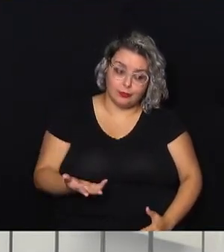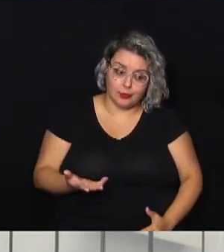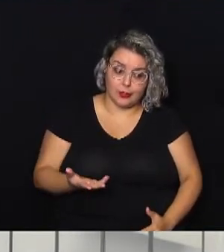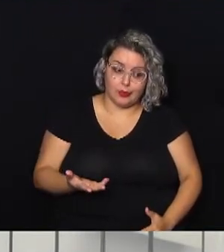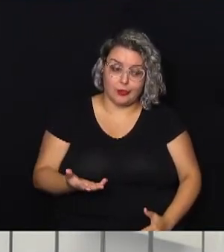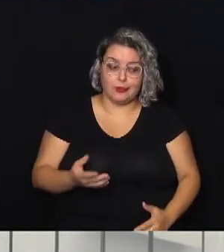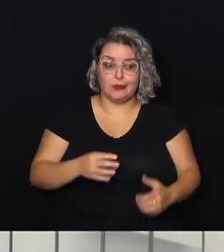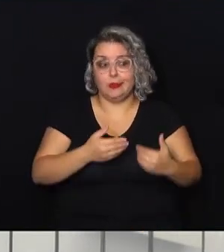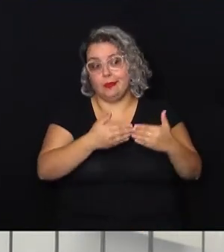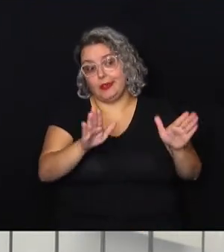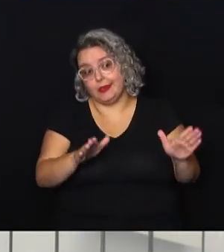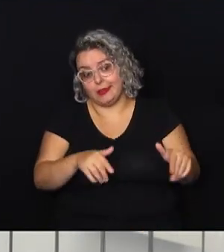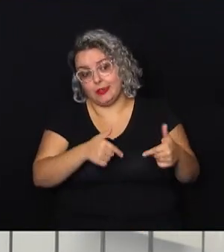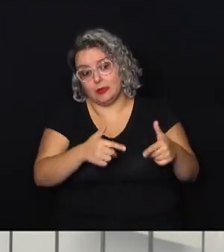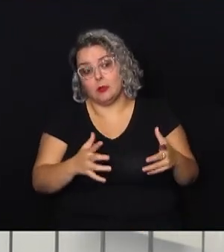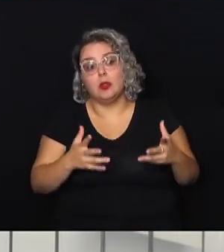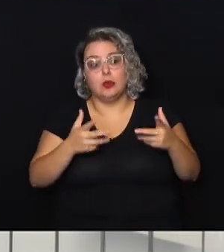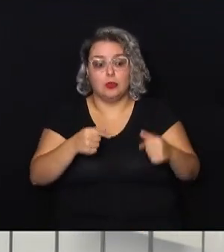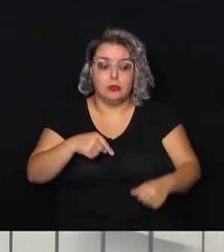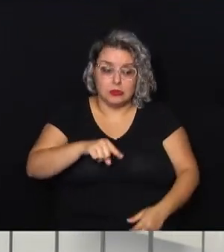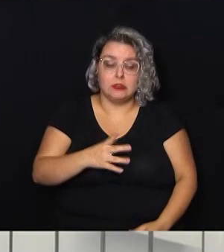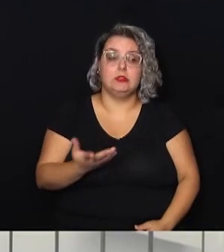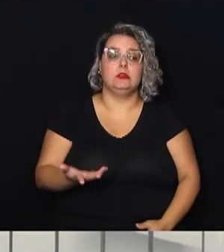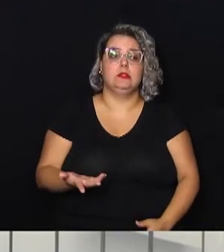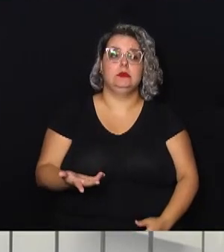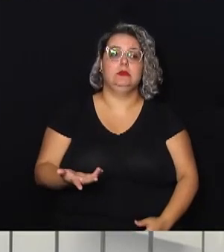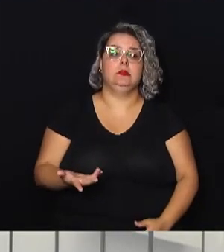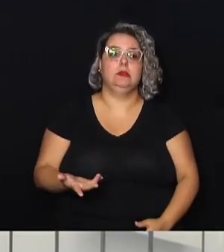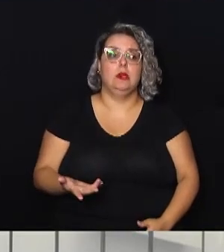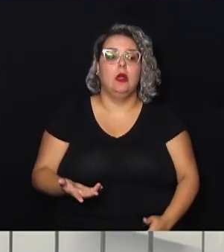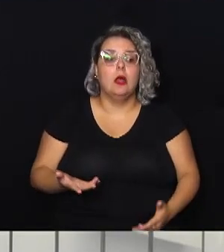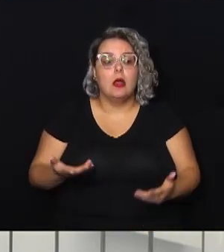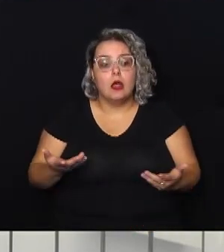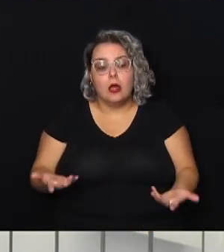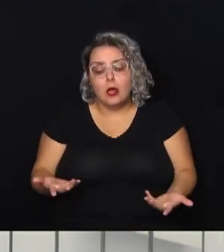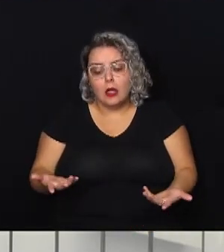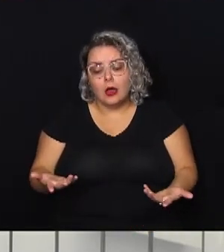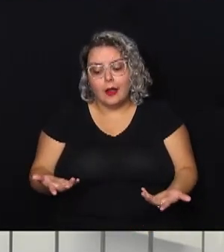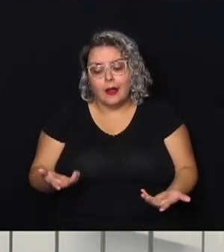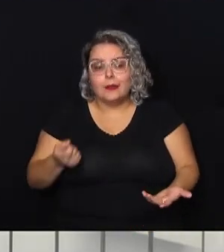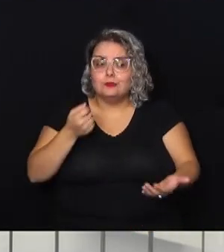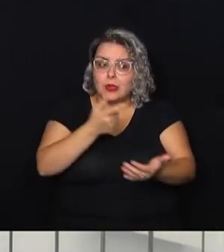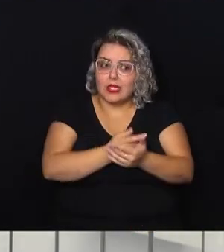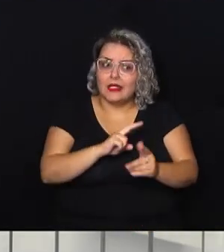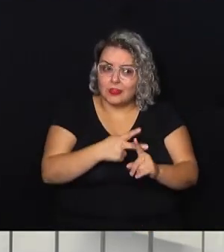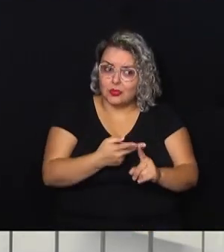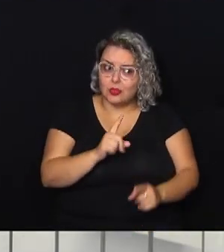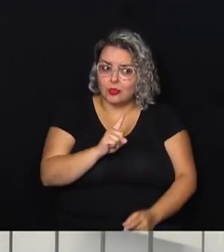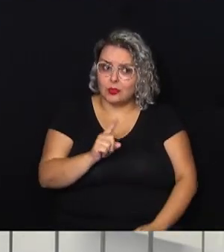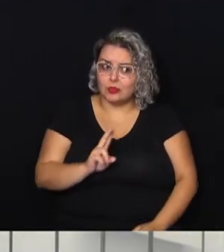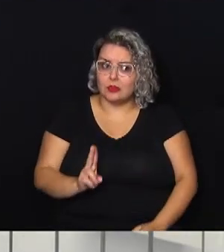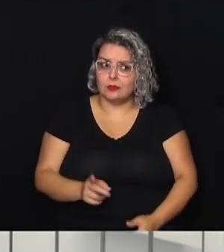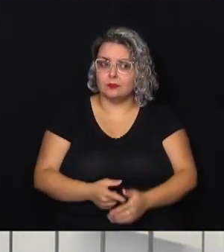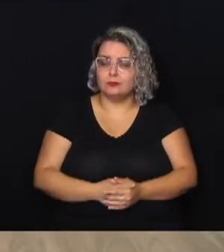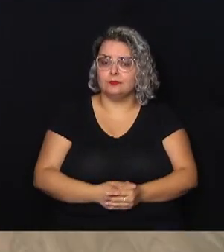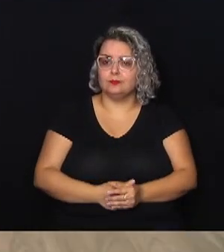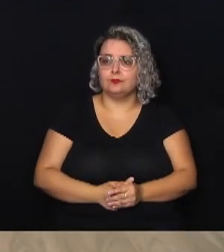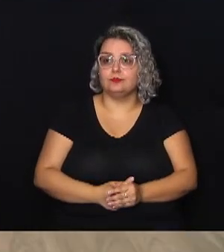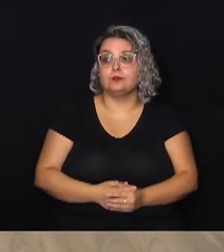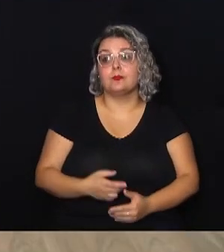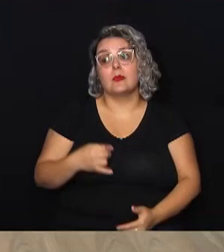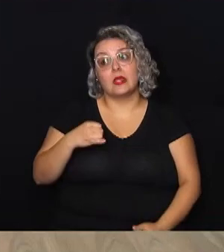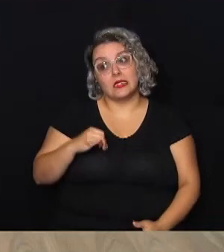de trabalho, todo mundo tem que ir. A remuneração é obrigatoriamente em dobro? Então, se